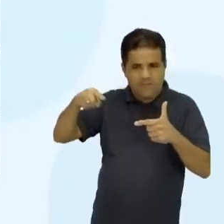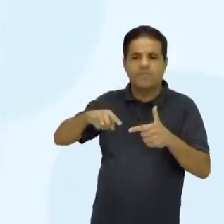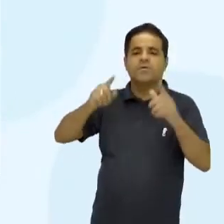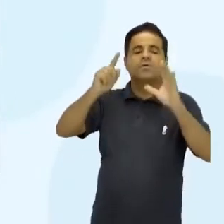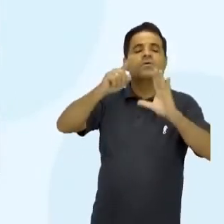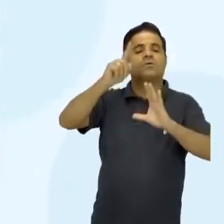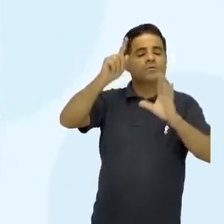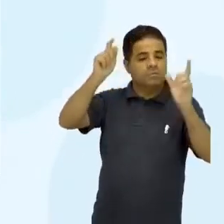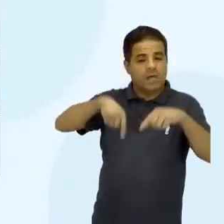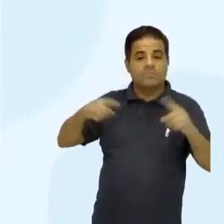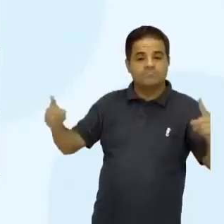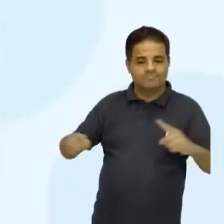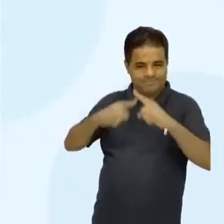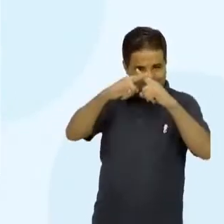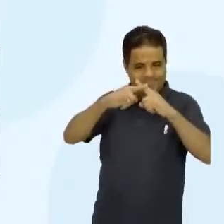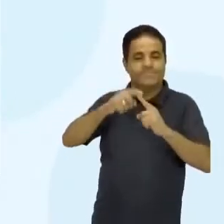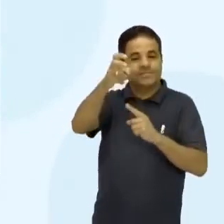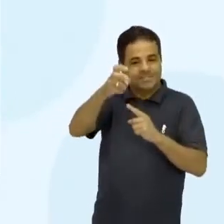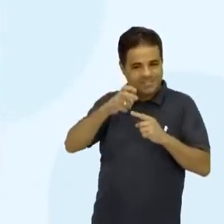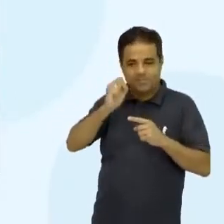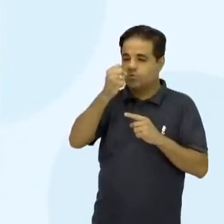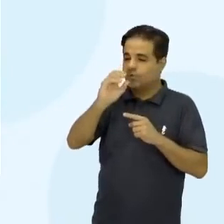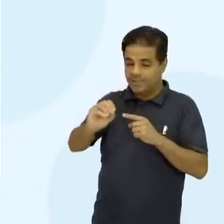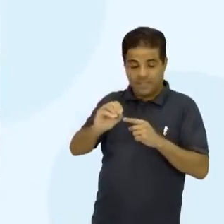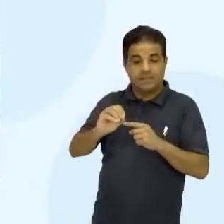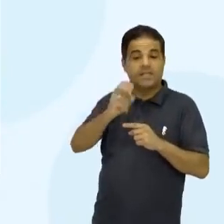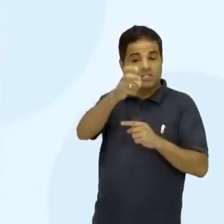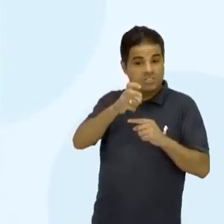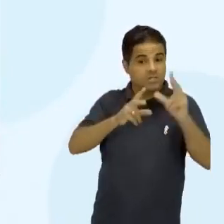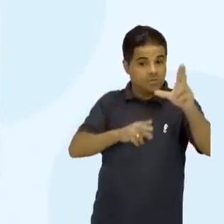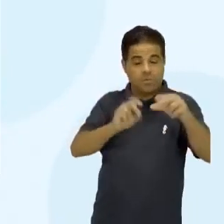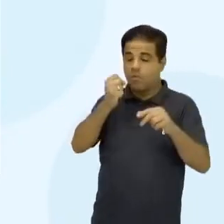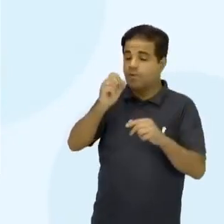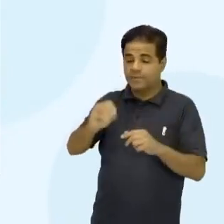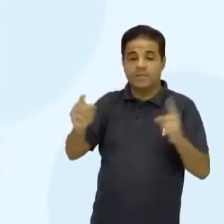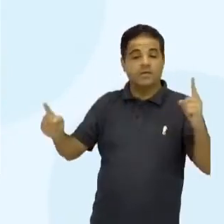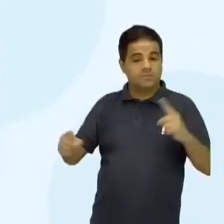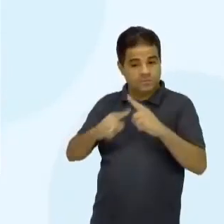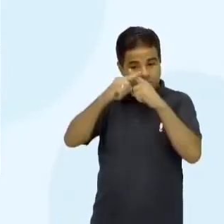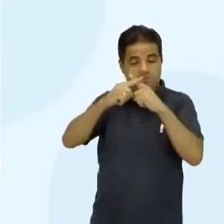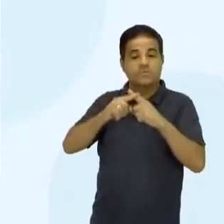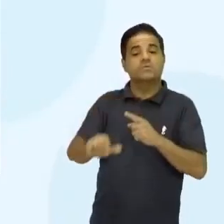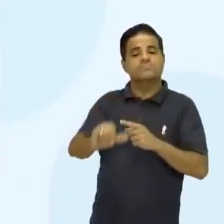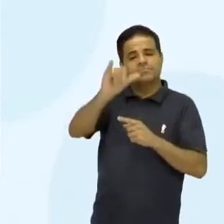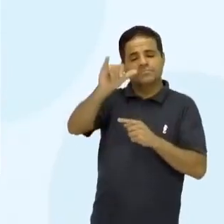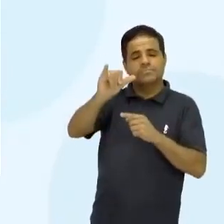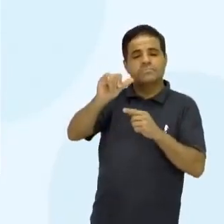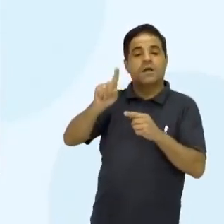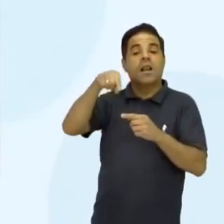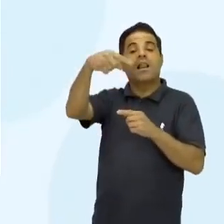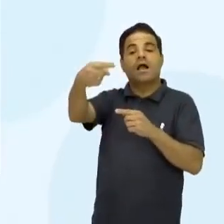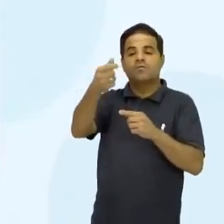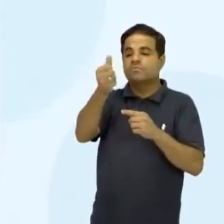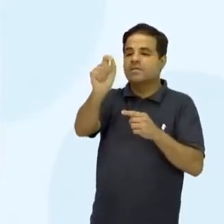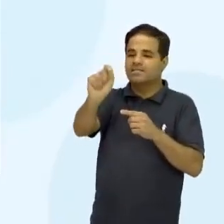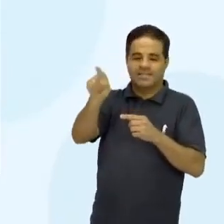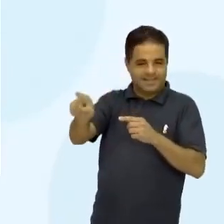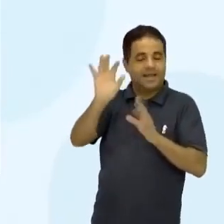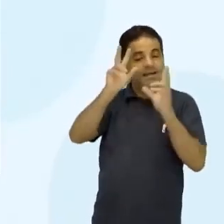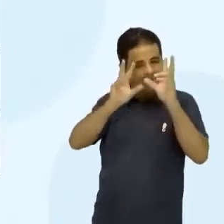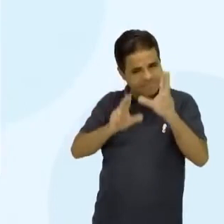no 80, que é a nossa raiz. X é igual a 80. E tá cruzando o eixo Y lá no 60, que